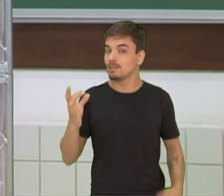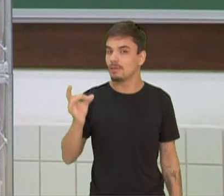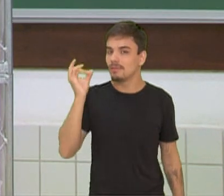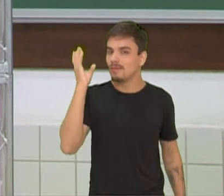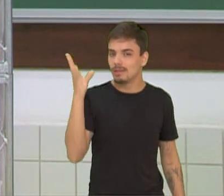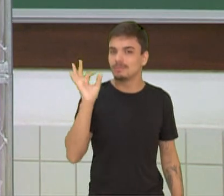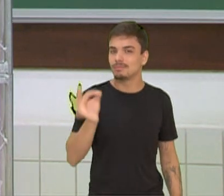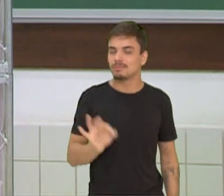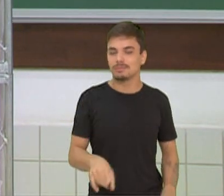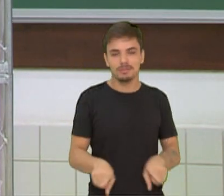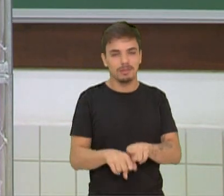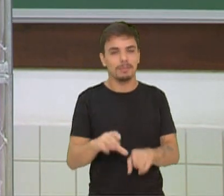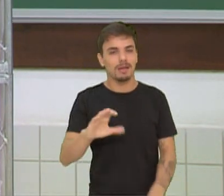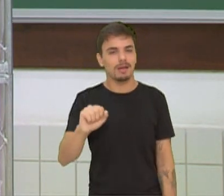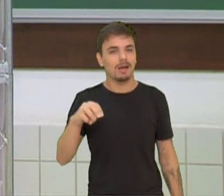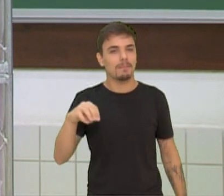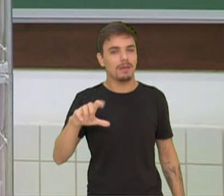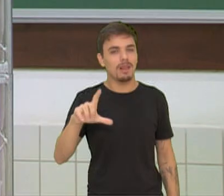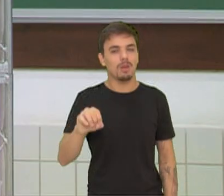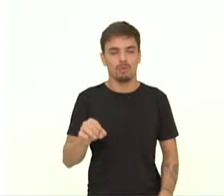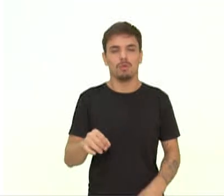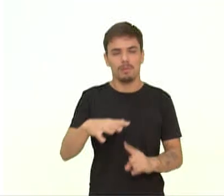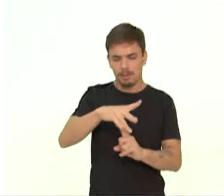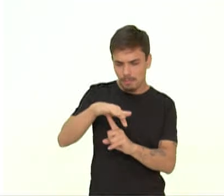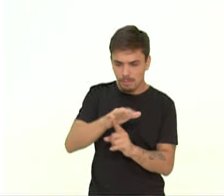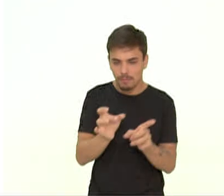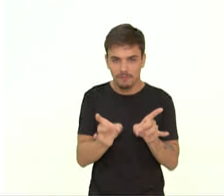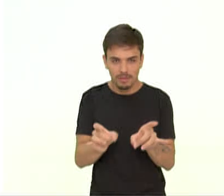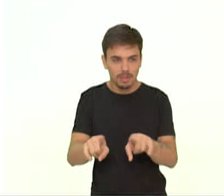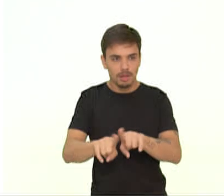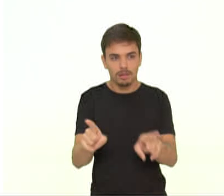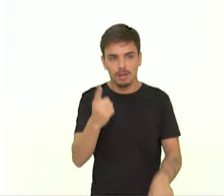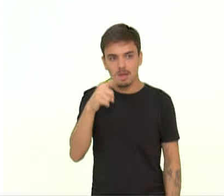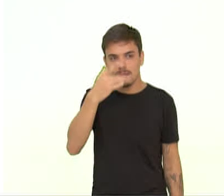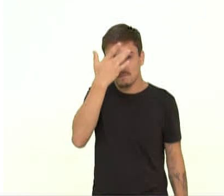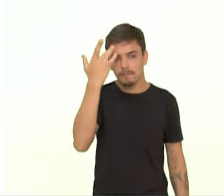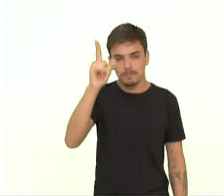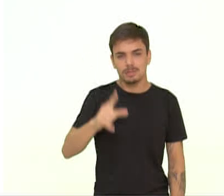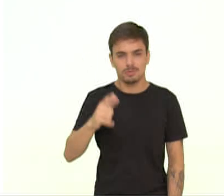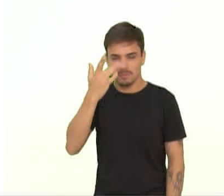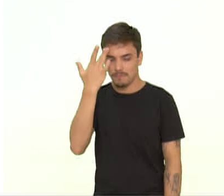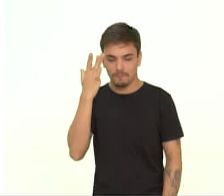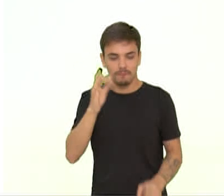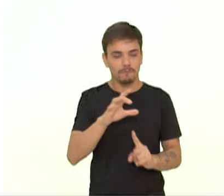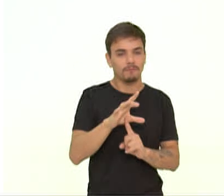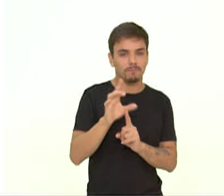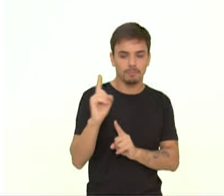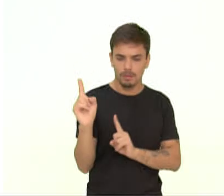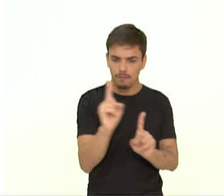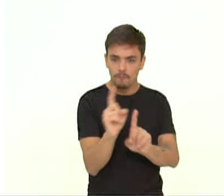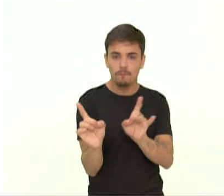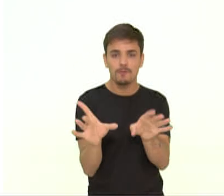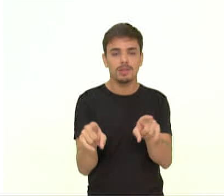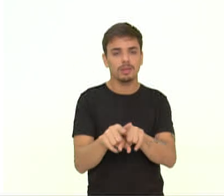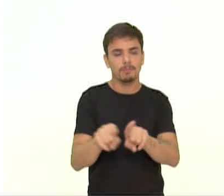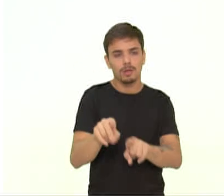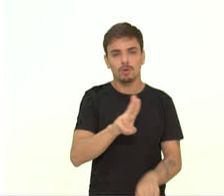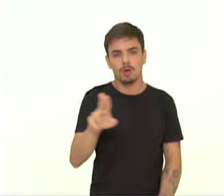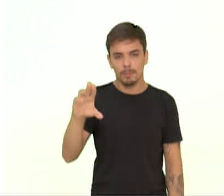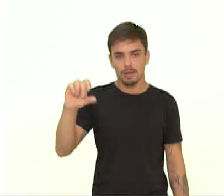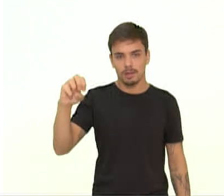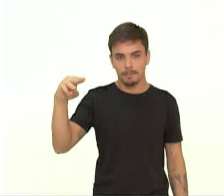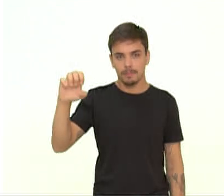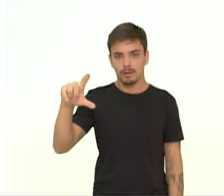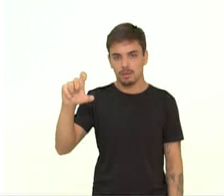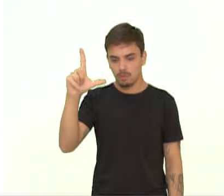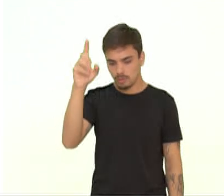Facinho, né, pessoal? Camelô, professora. Então, temos ali, são vendedores ambulantes no Brasil, comumente chamado de